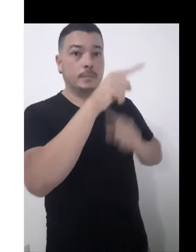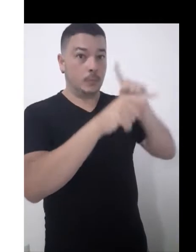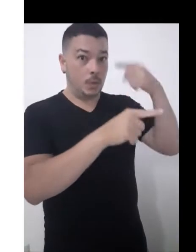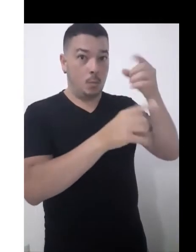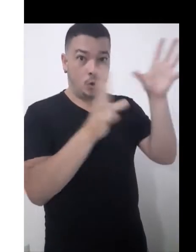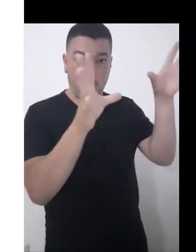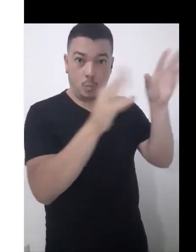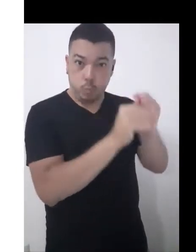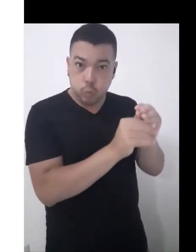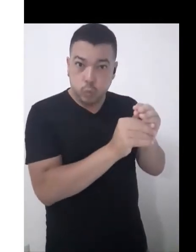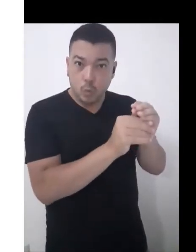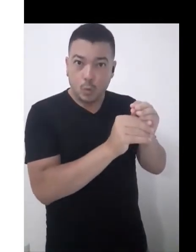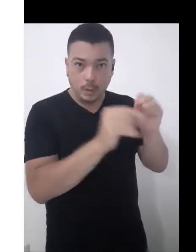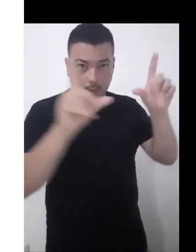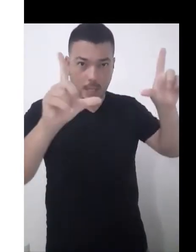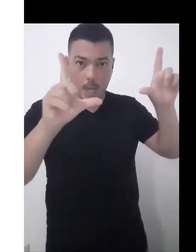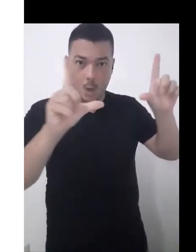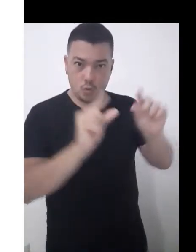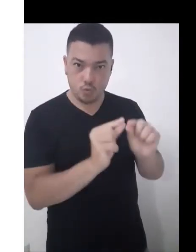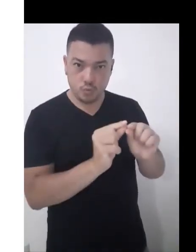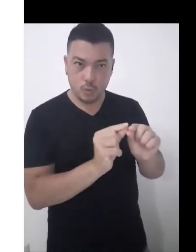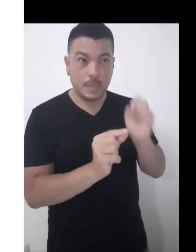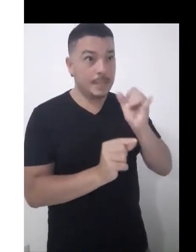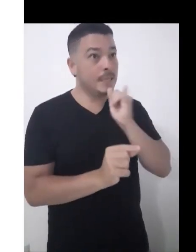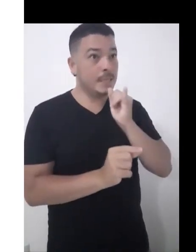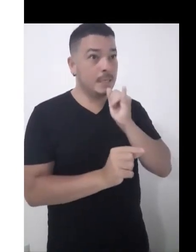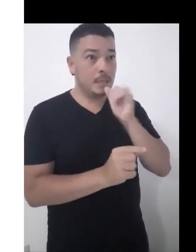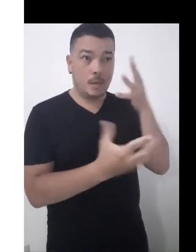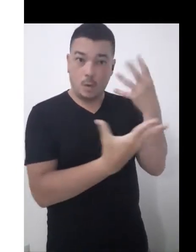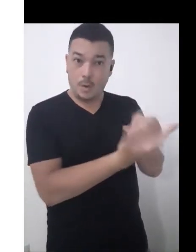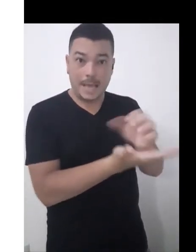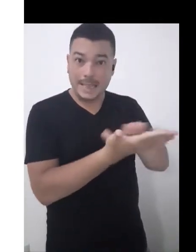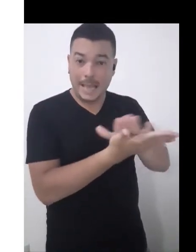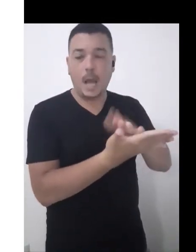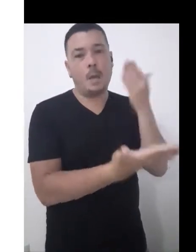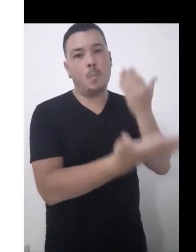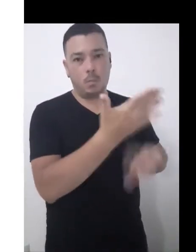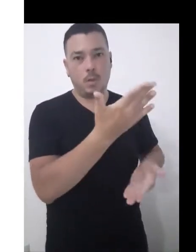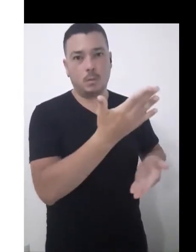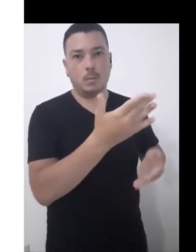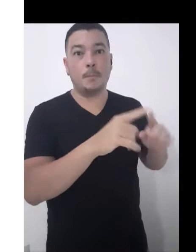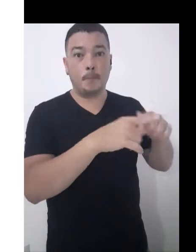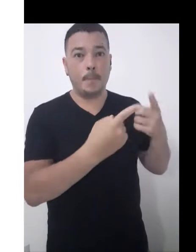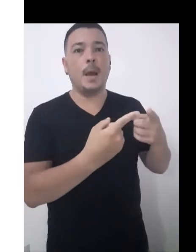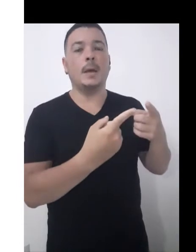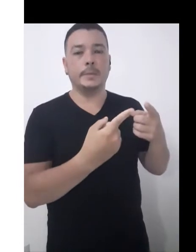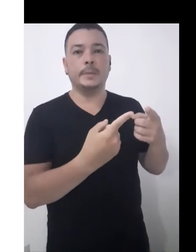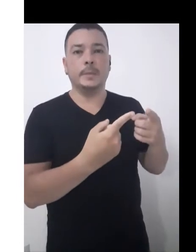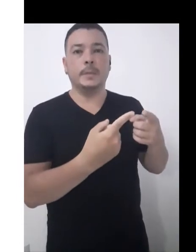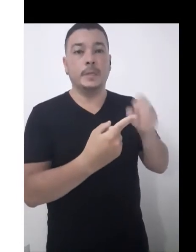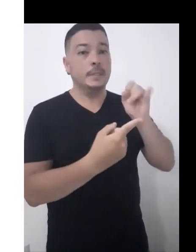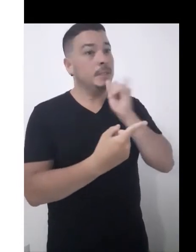fecho o aplicativo, se eu não salvar nada, eu perco tudo. É uma memória que eu acesso